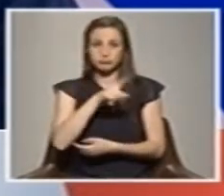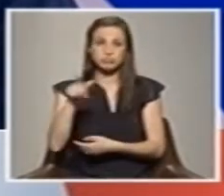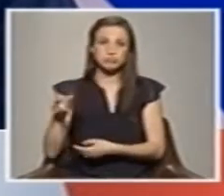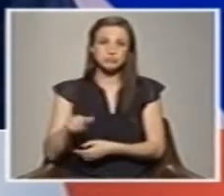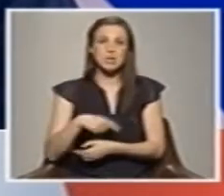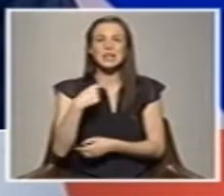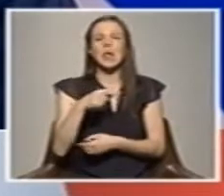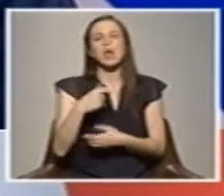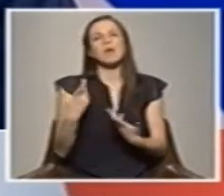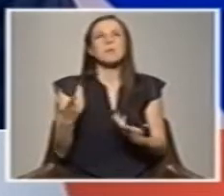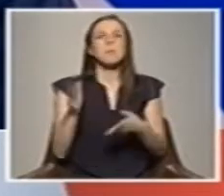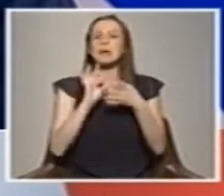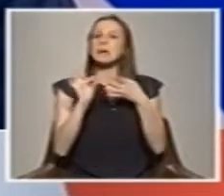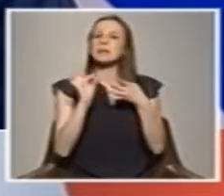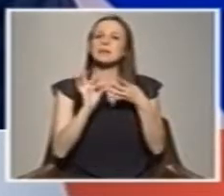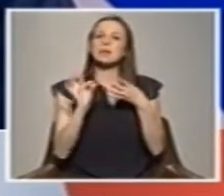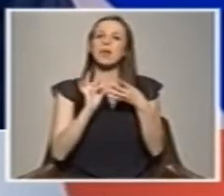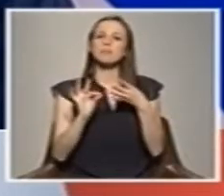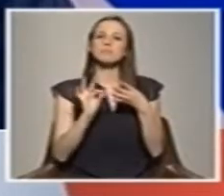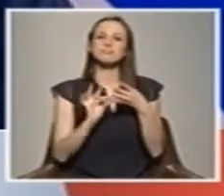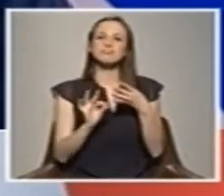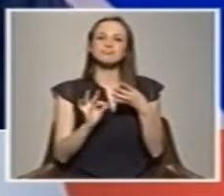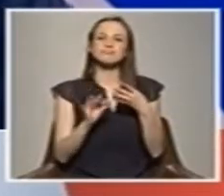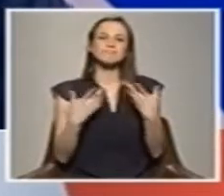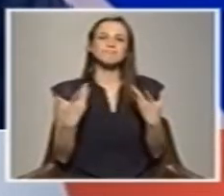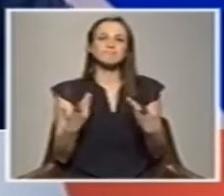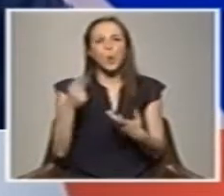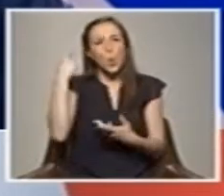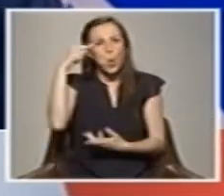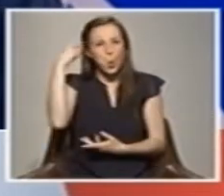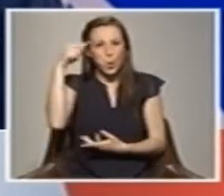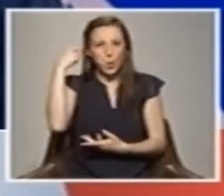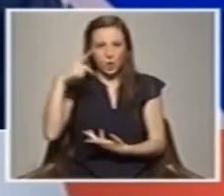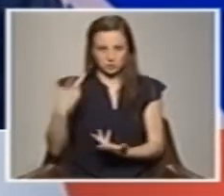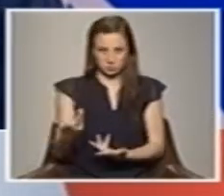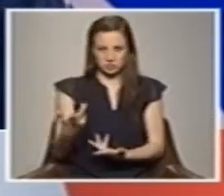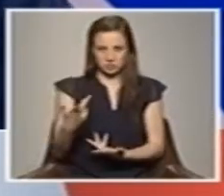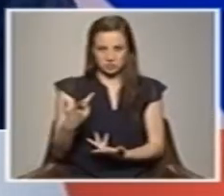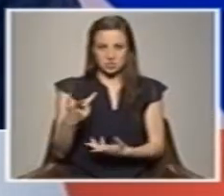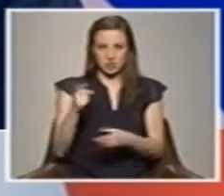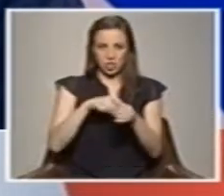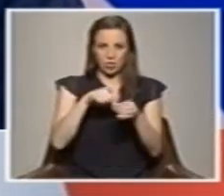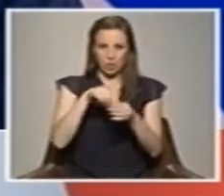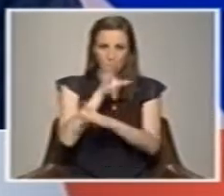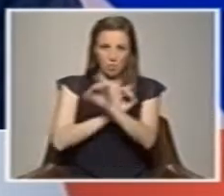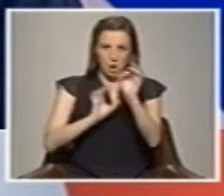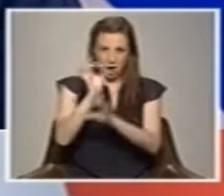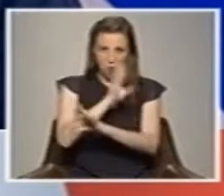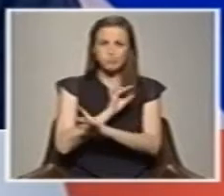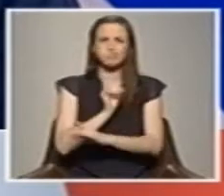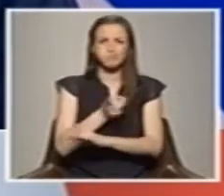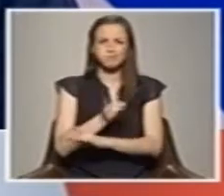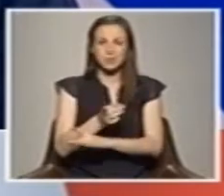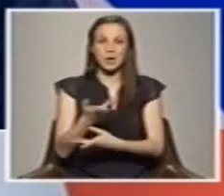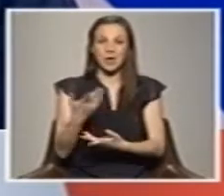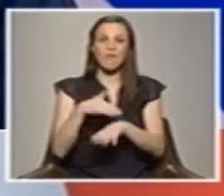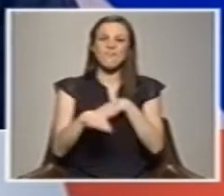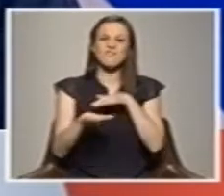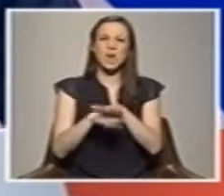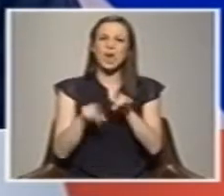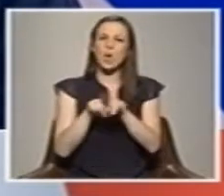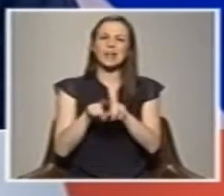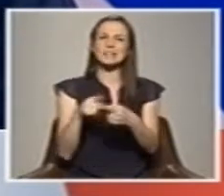uma característica, algo única no quadro da União Europeia. É que aquilo que faz a diferença